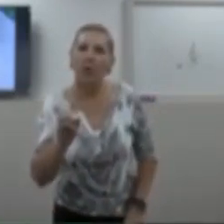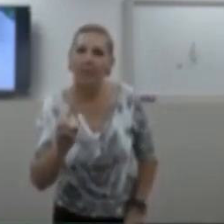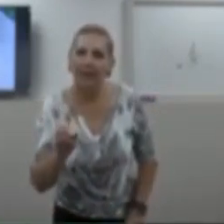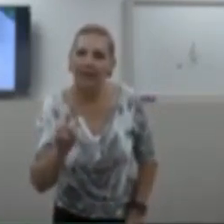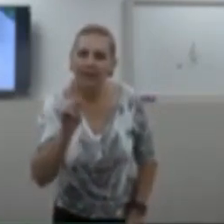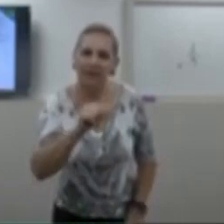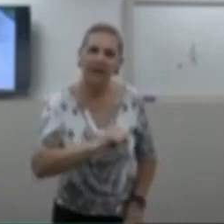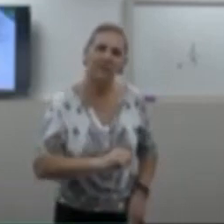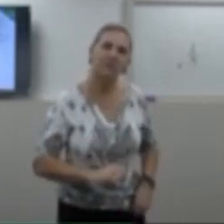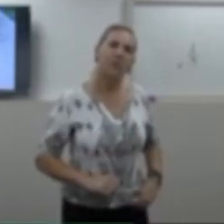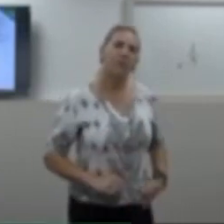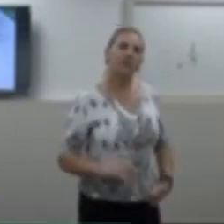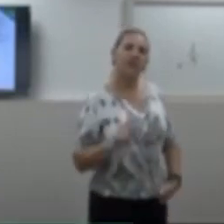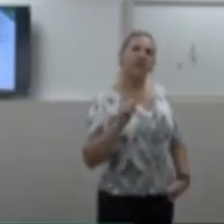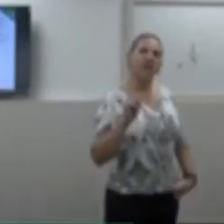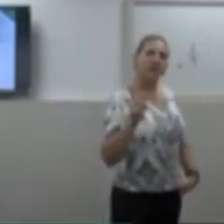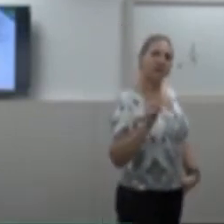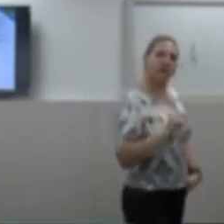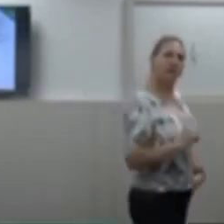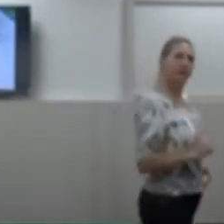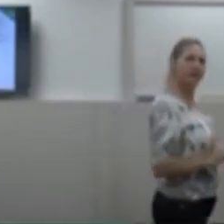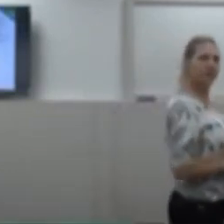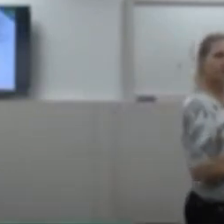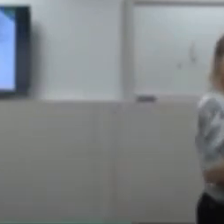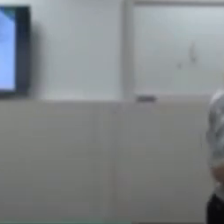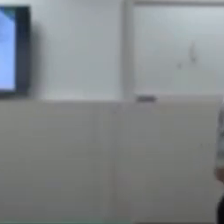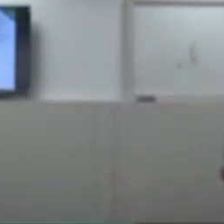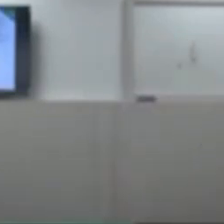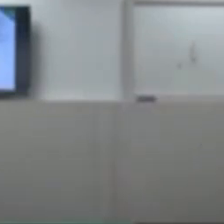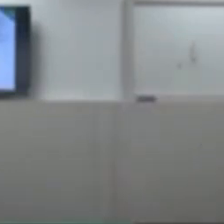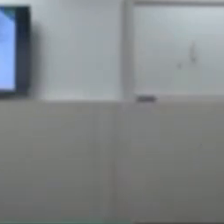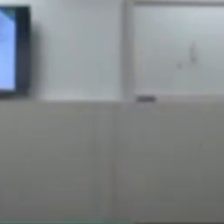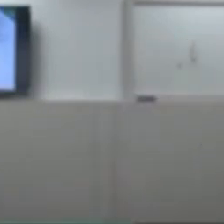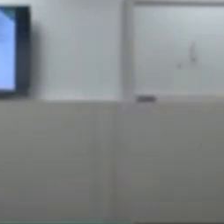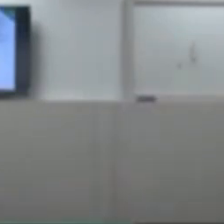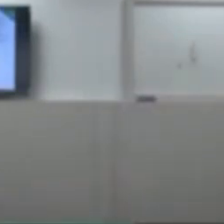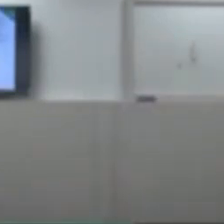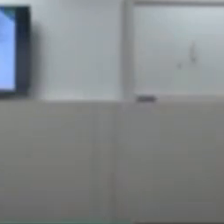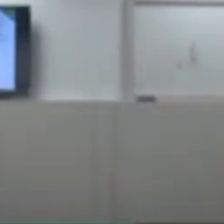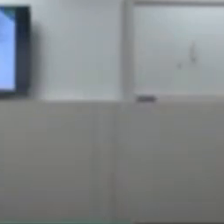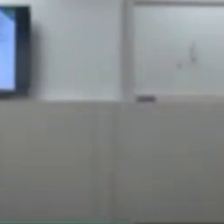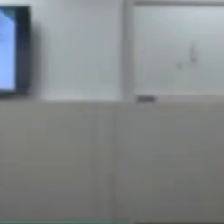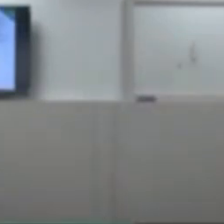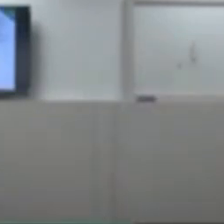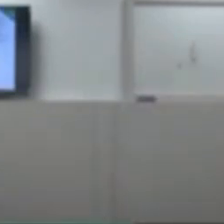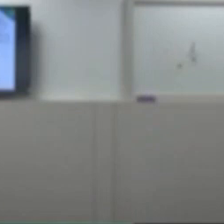com calma e responda, e eu já converso com você.